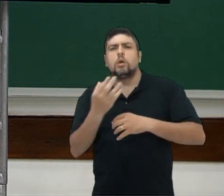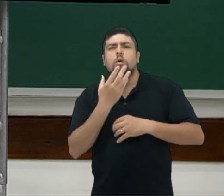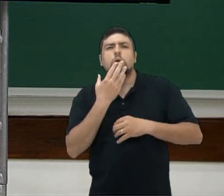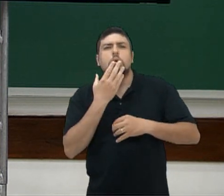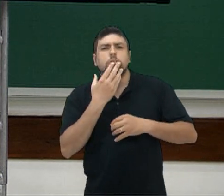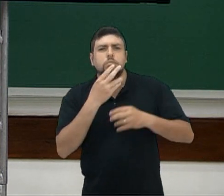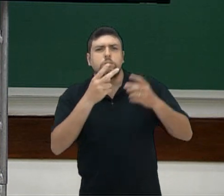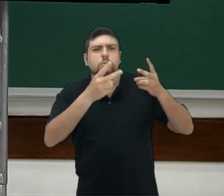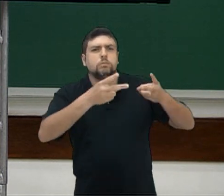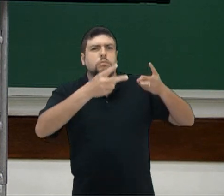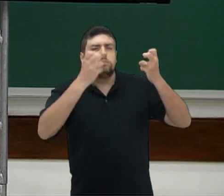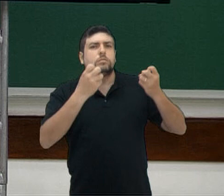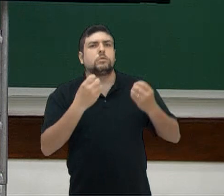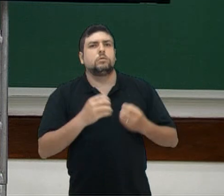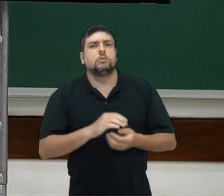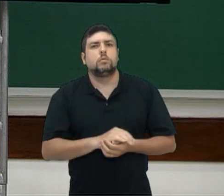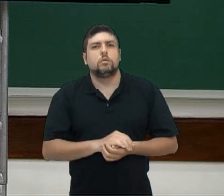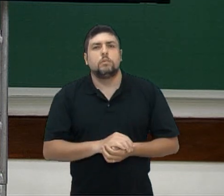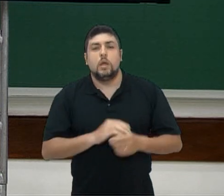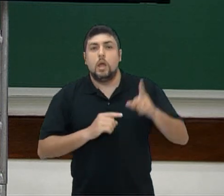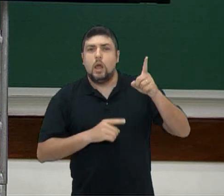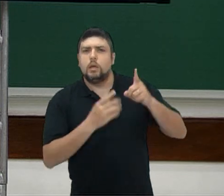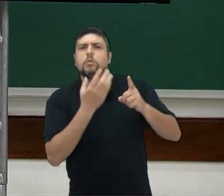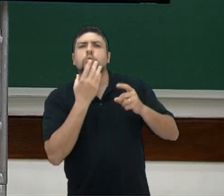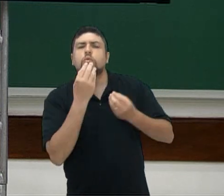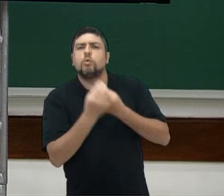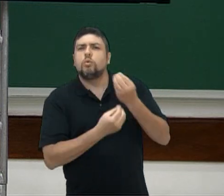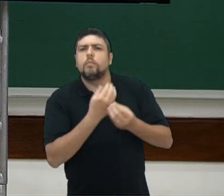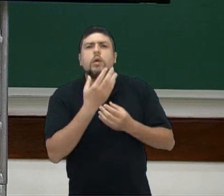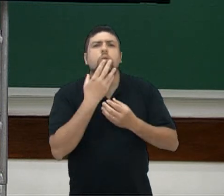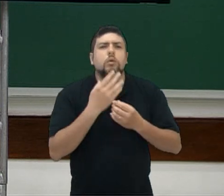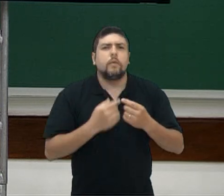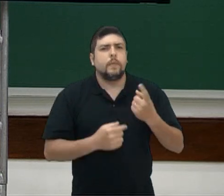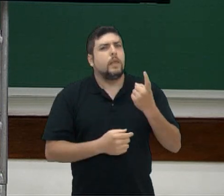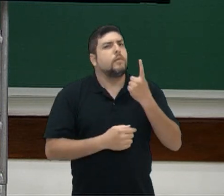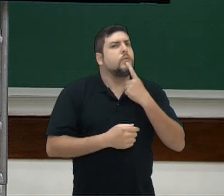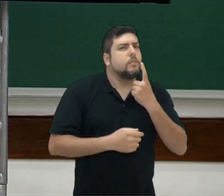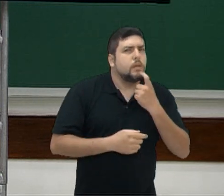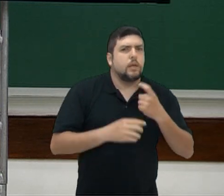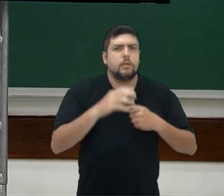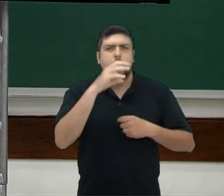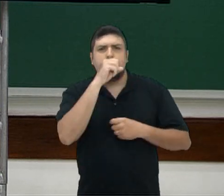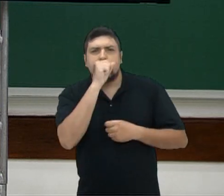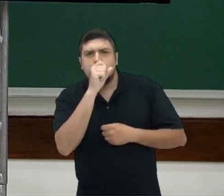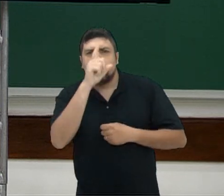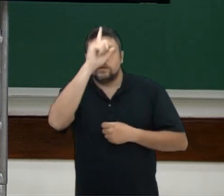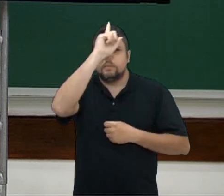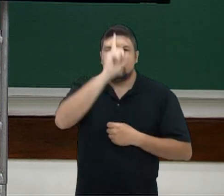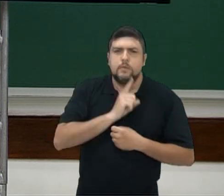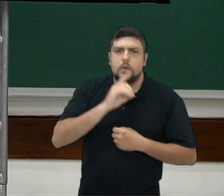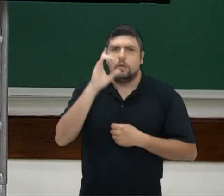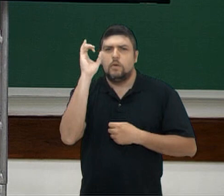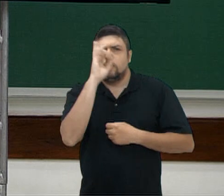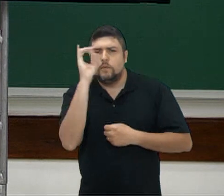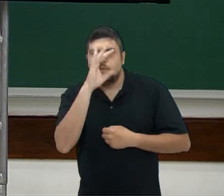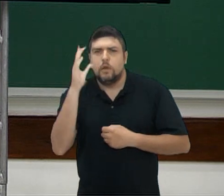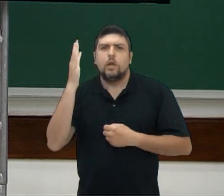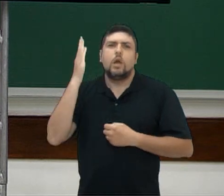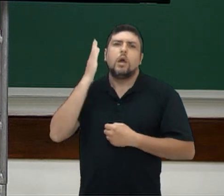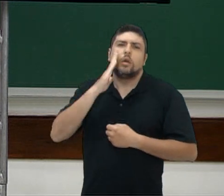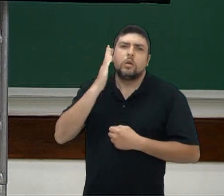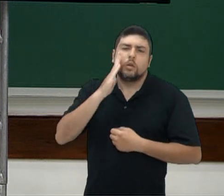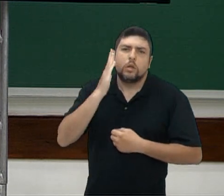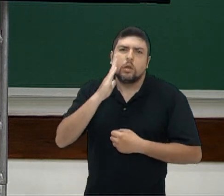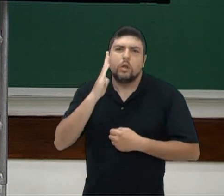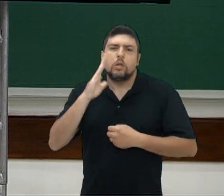Todos conseguiam perceber essa característica da coloração: vermelho, laranja, amarelo, verde, azul, anil e